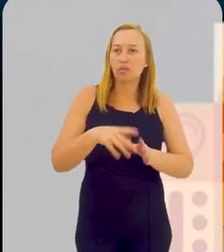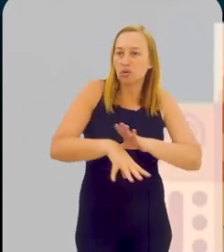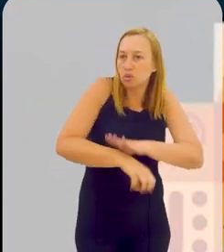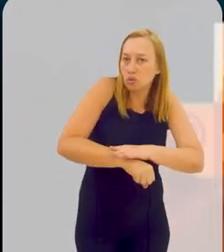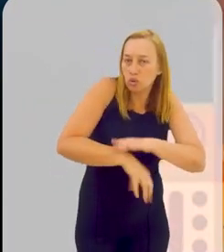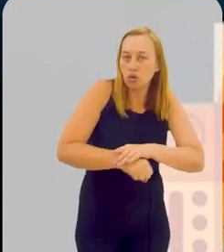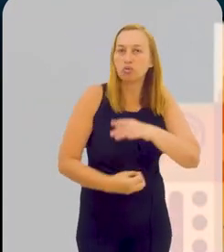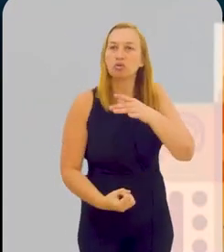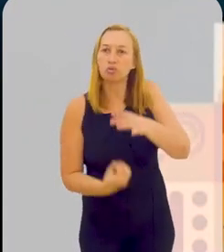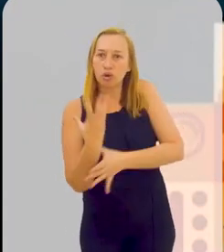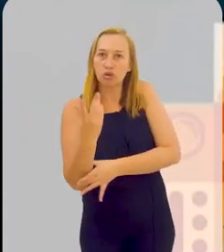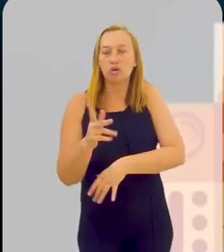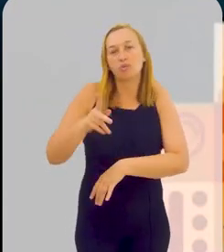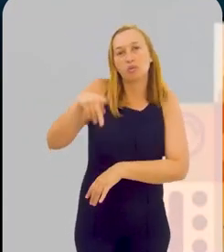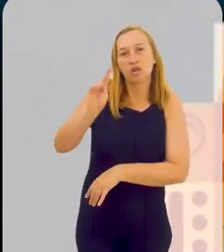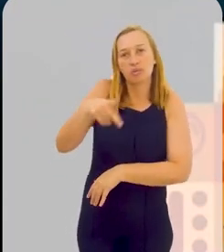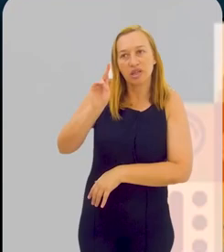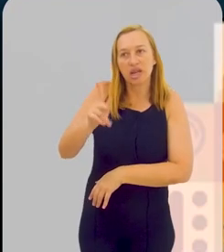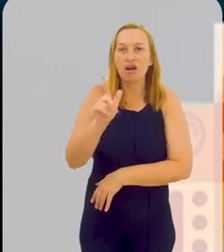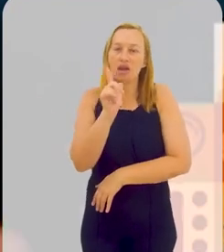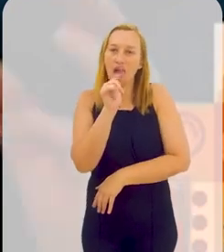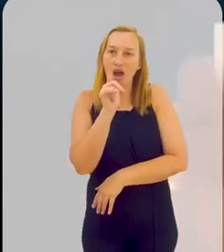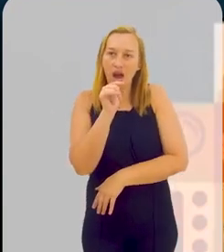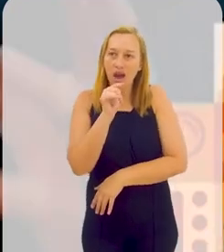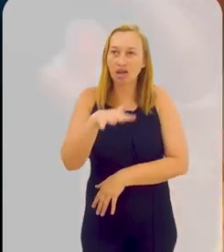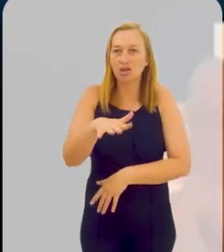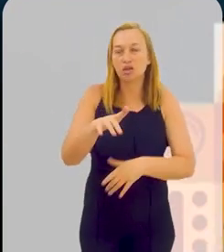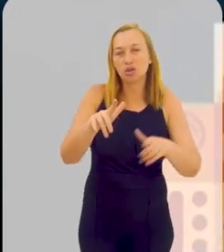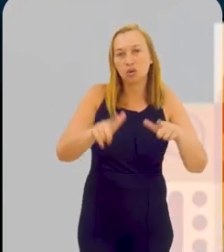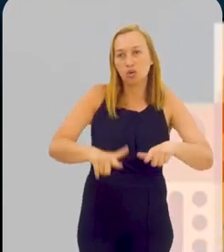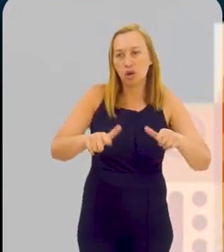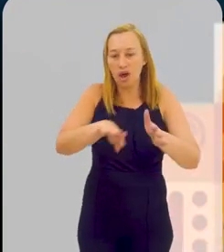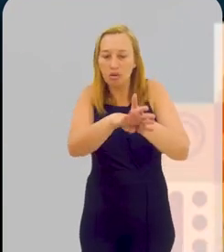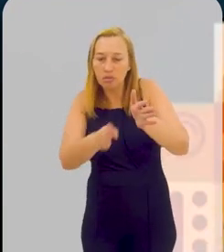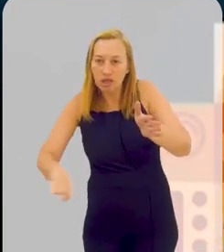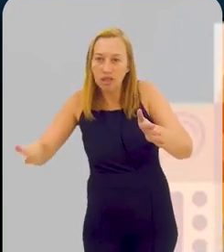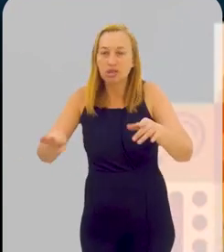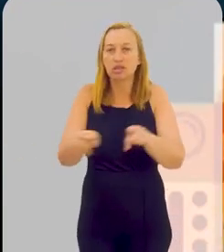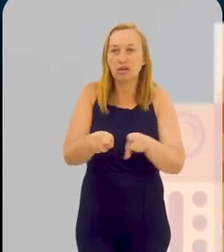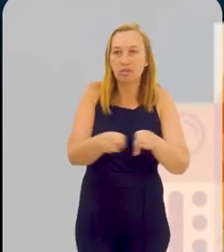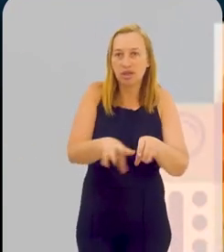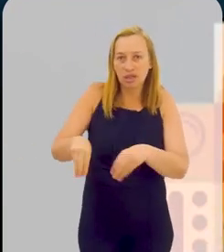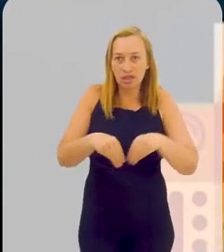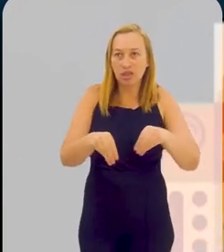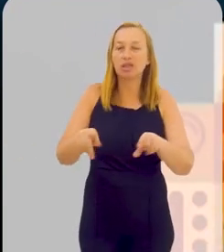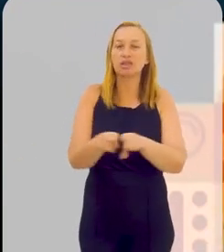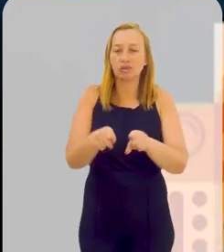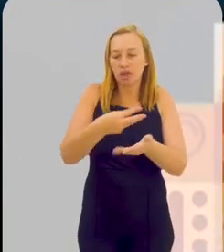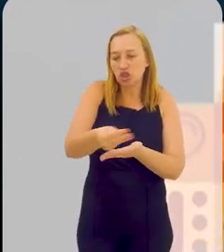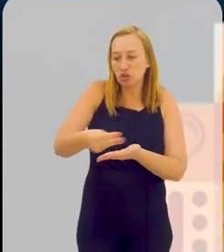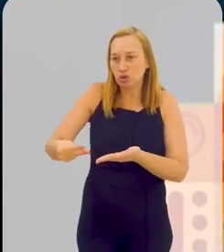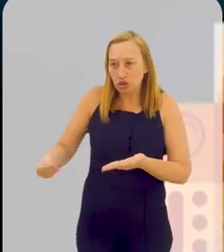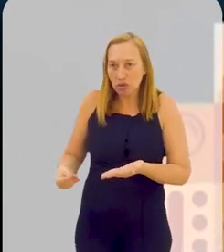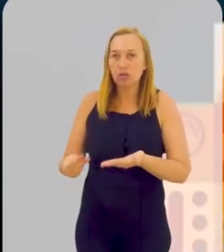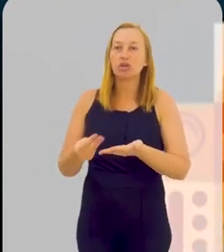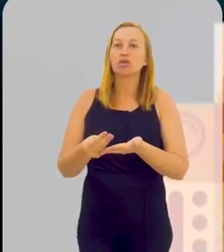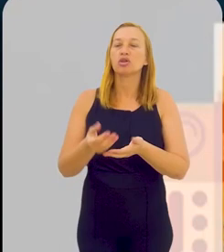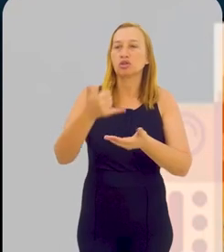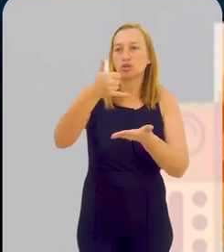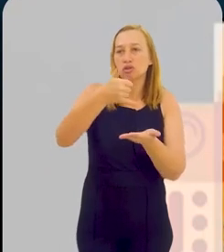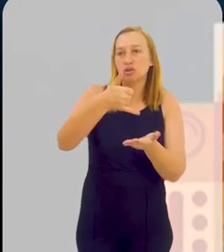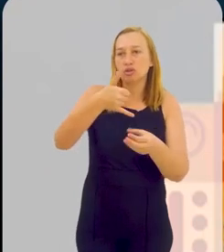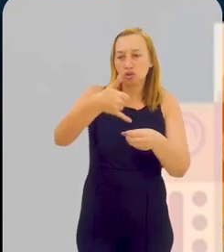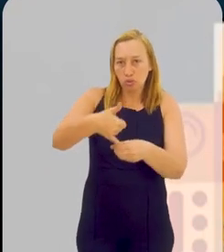a parte de exploração e produção de petróleo em águas, em ambiente marítimo e terrestre, até a distribuição de